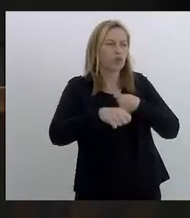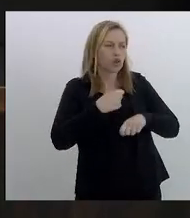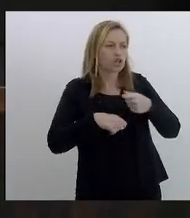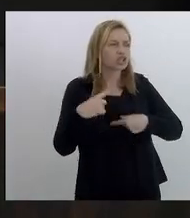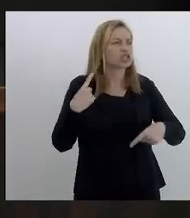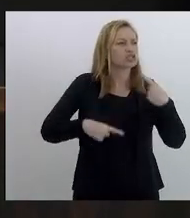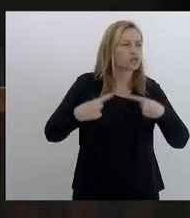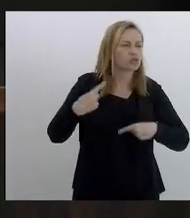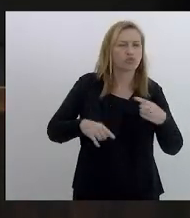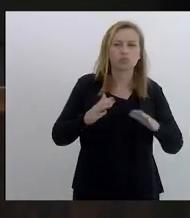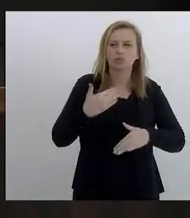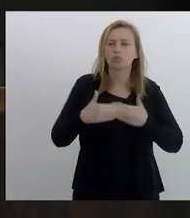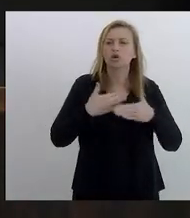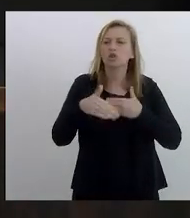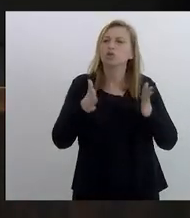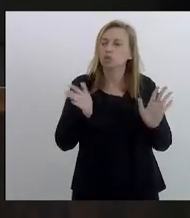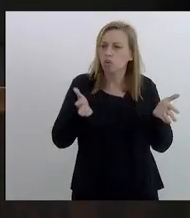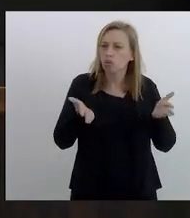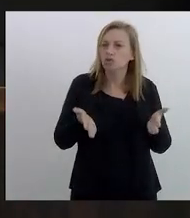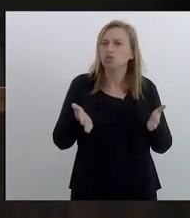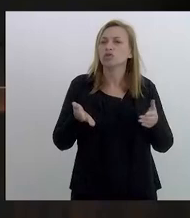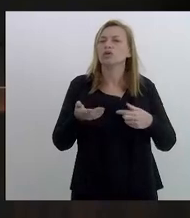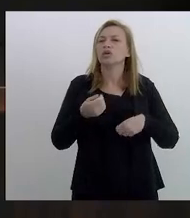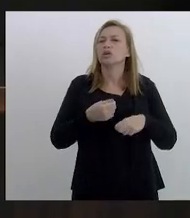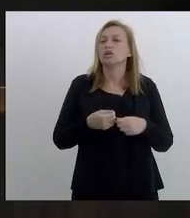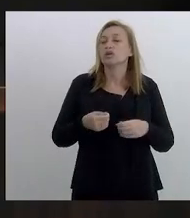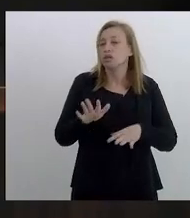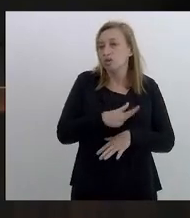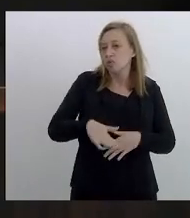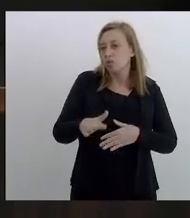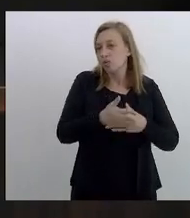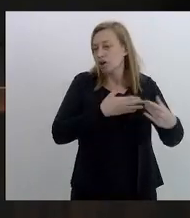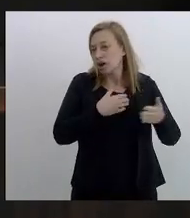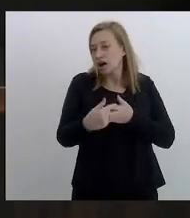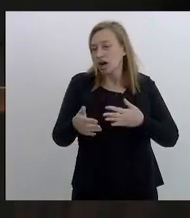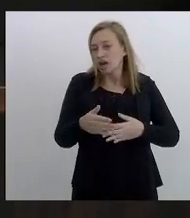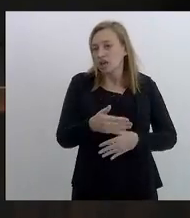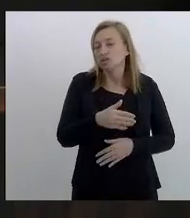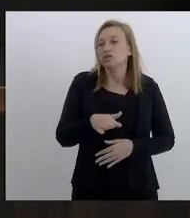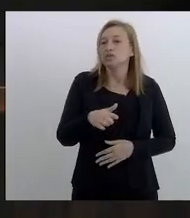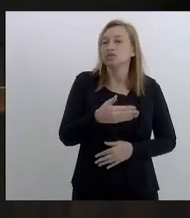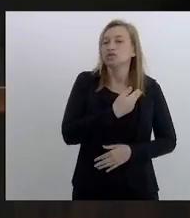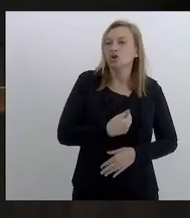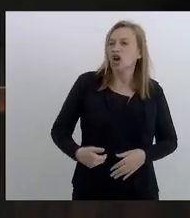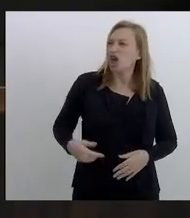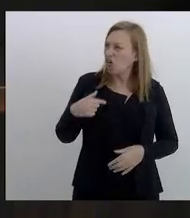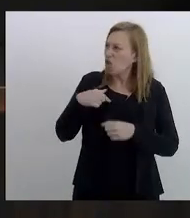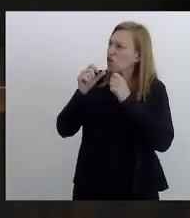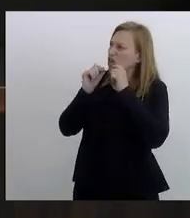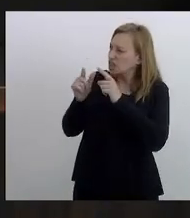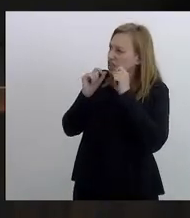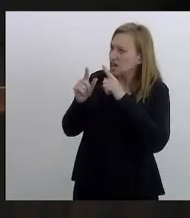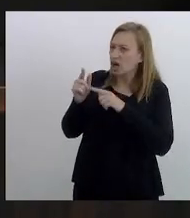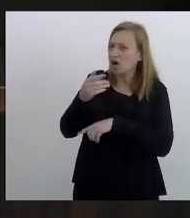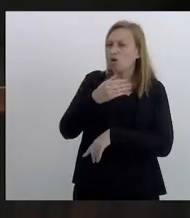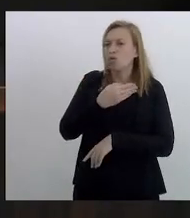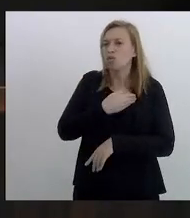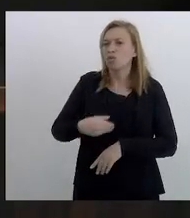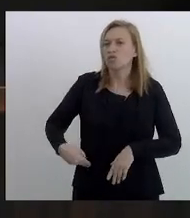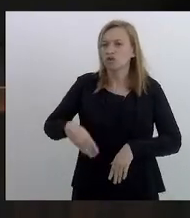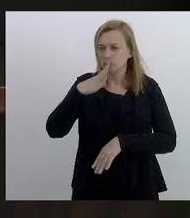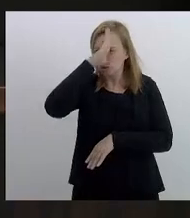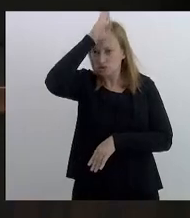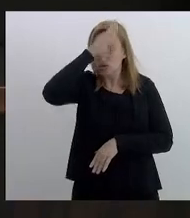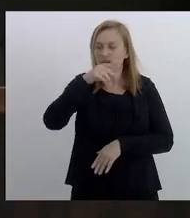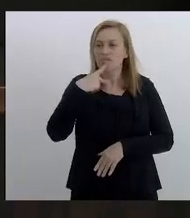para a indústria, para o comércio, para qualquer área do governo. Eu não critico nunca o presidente Bolsonaro, porque ele dizia que ele não entendia.